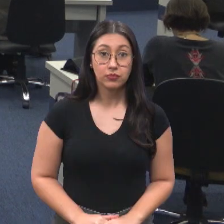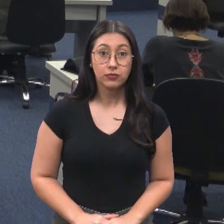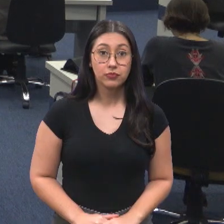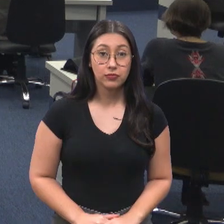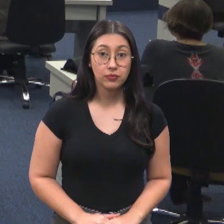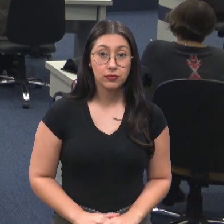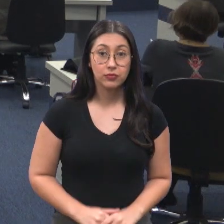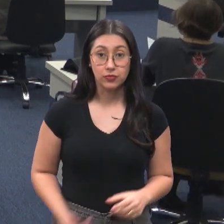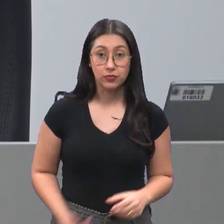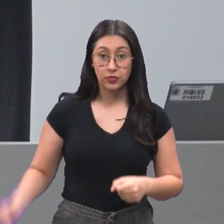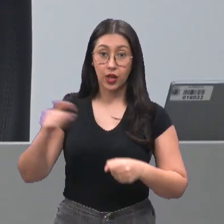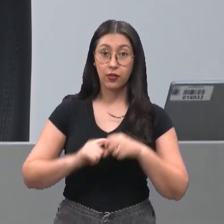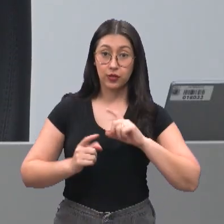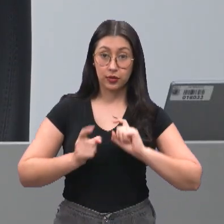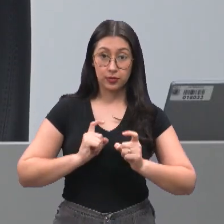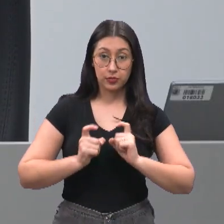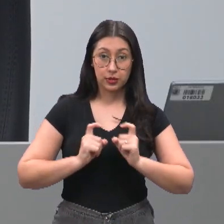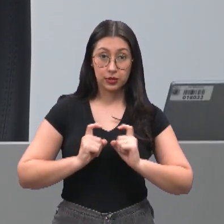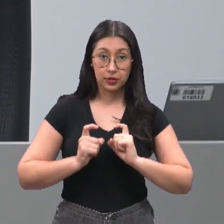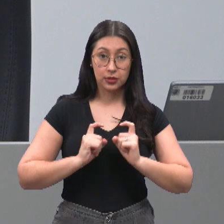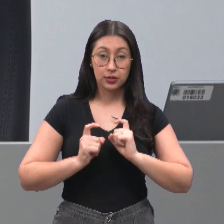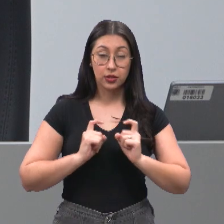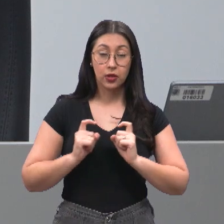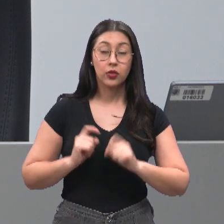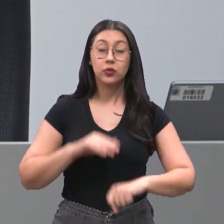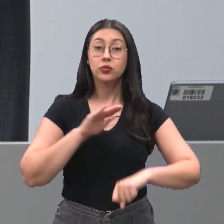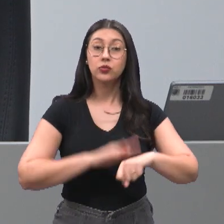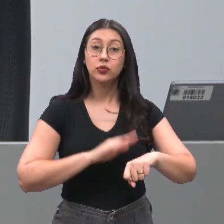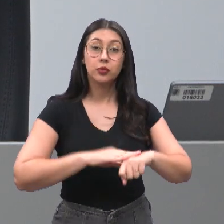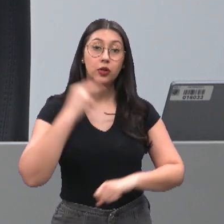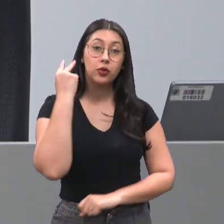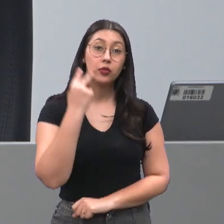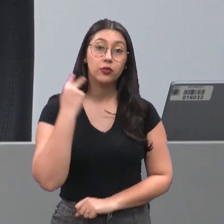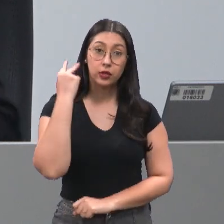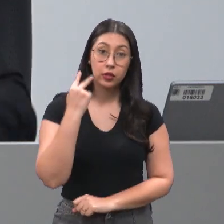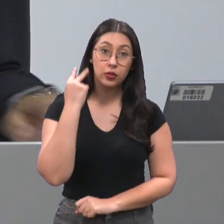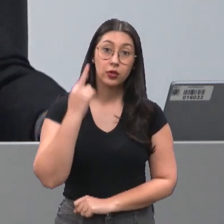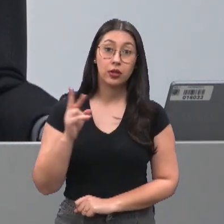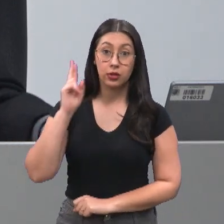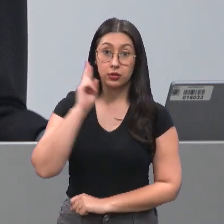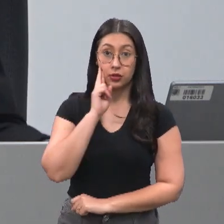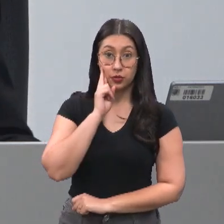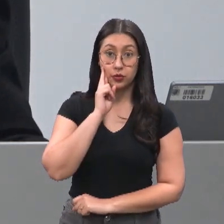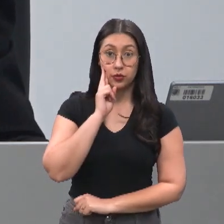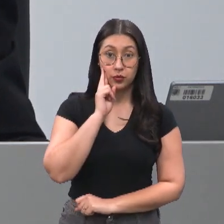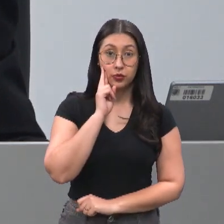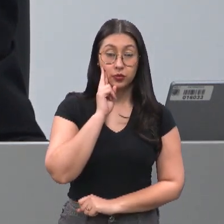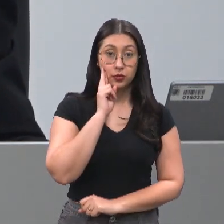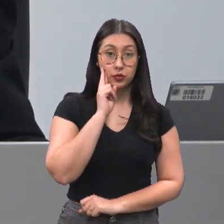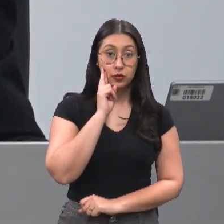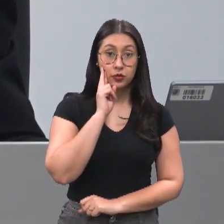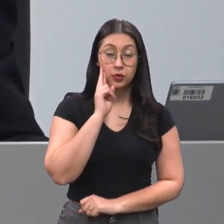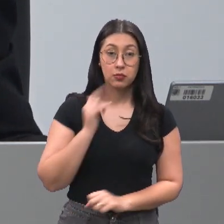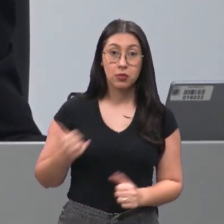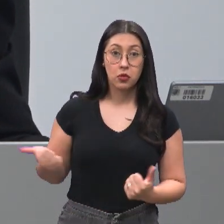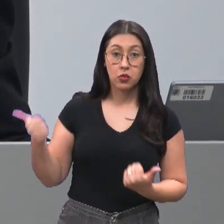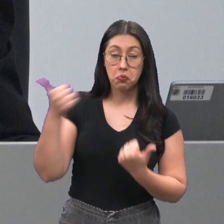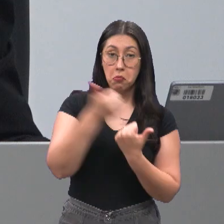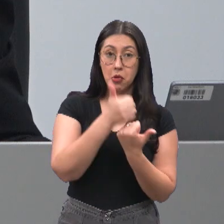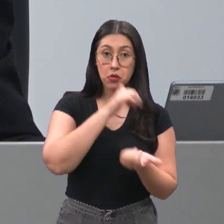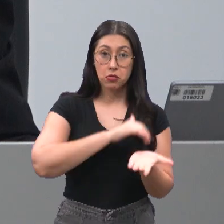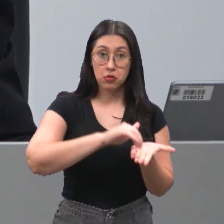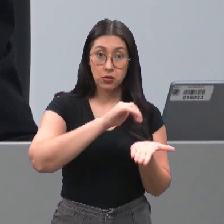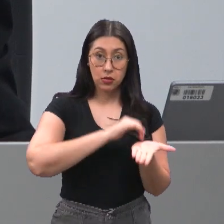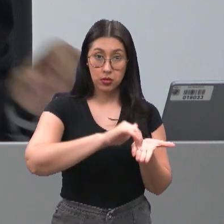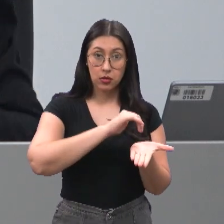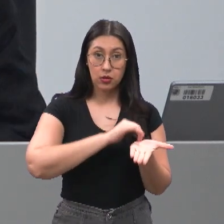Reaberta a presente sessão, convoco o vereador Renato Santiago para secretariar a